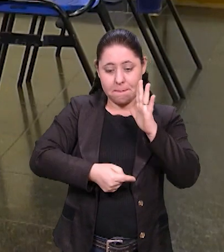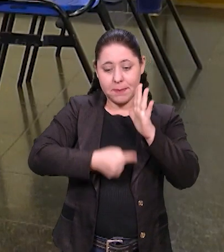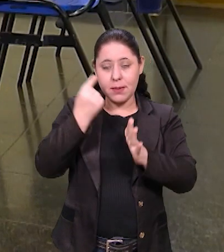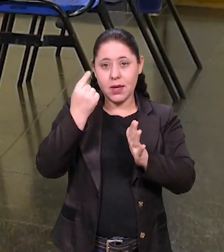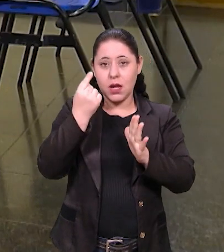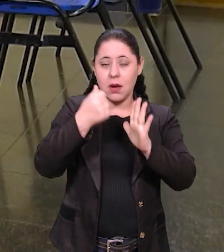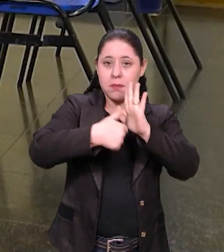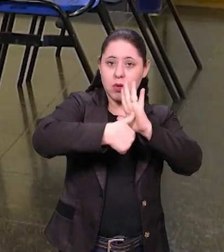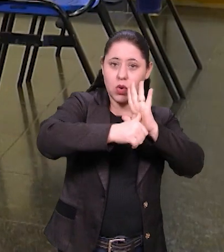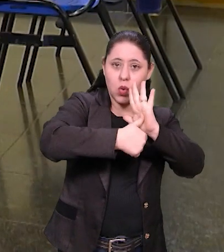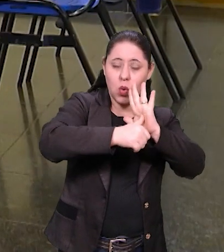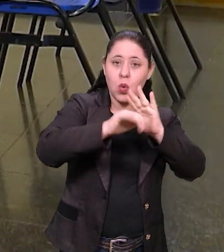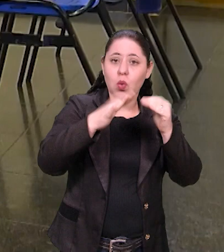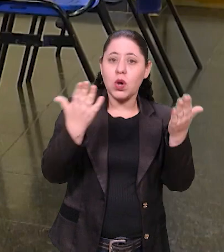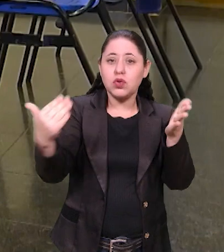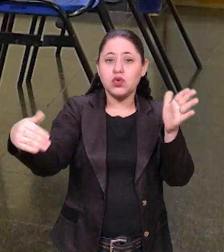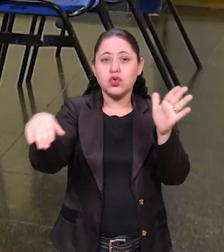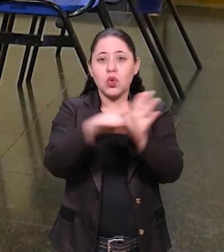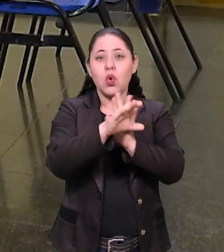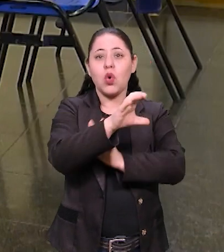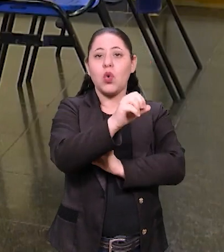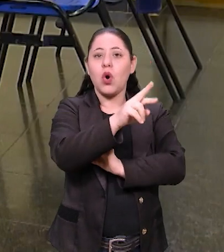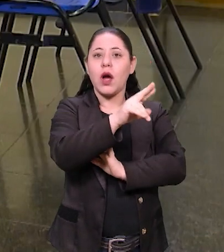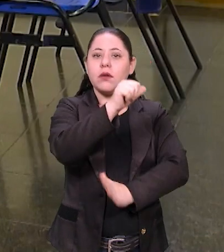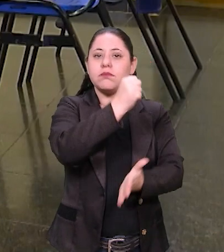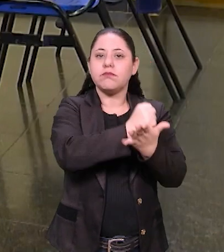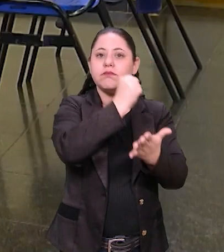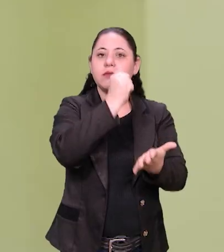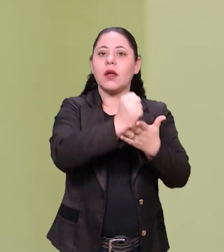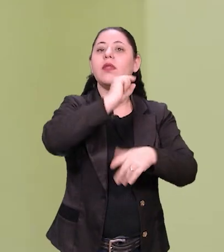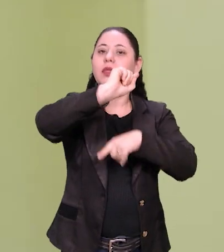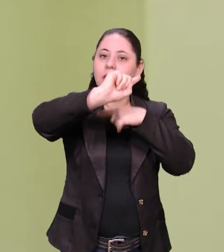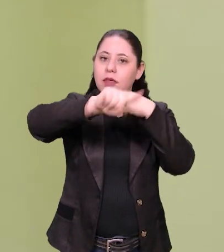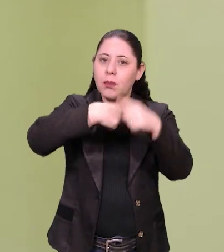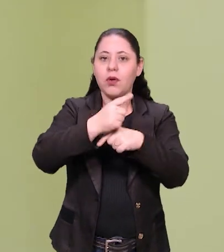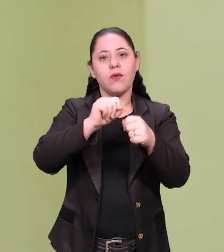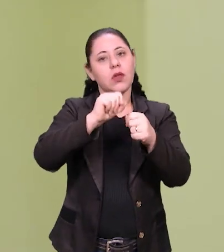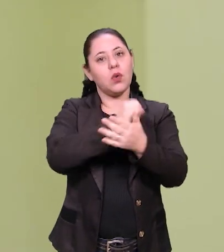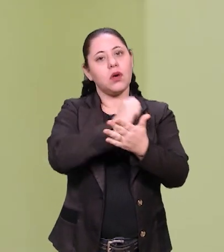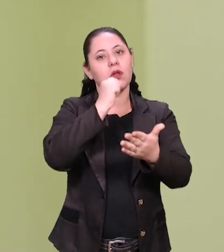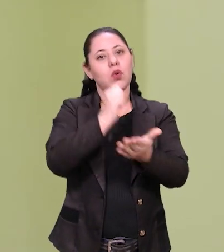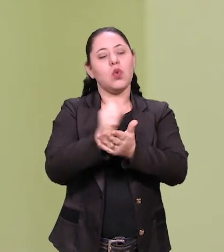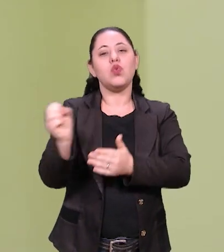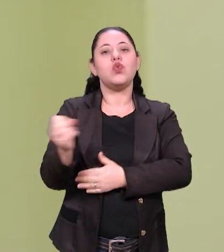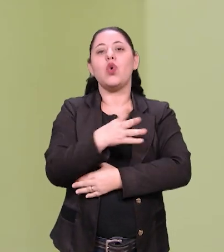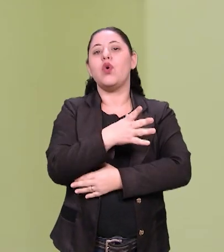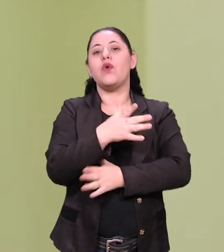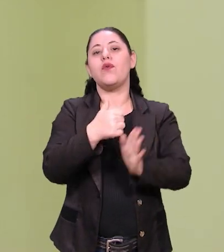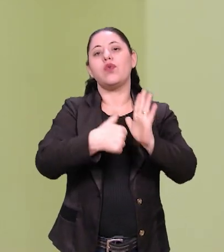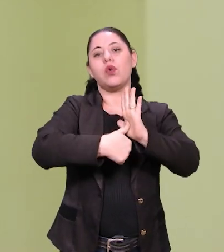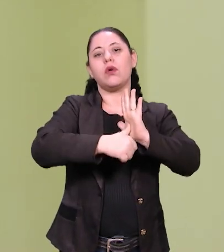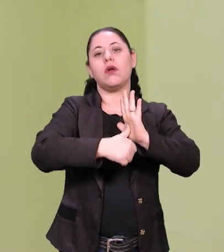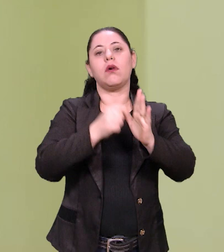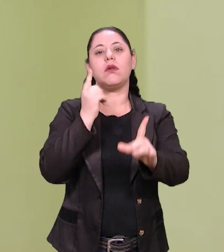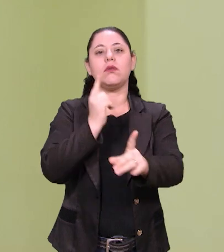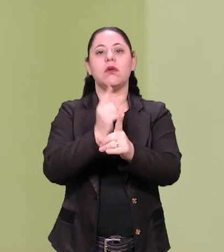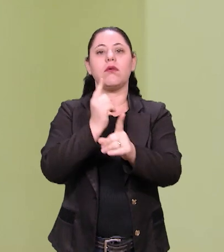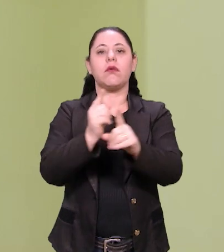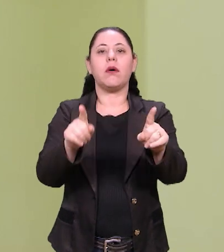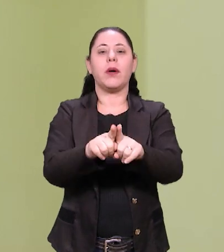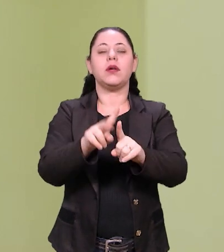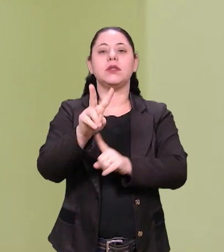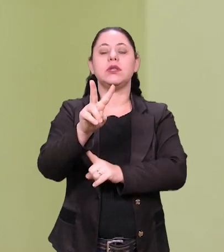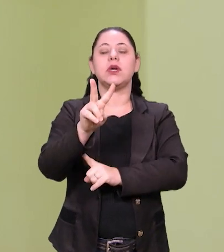a primeira via. Quando chegou no correio, fizemos o cadastro. Posteriormente, nós fomos fazer o cadastro de novos documentos e encontramos